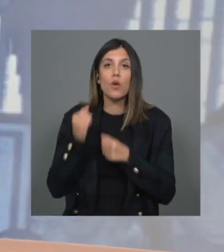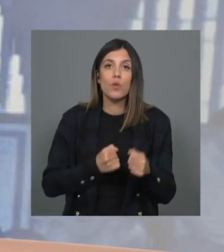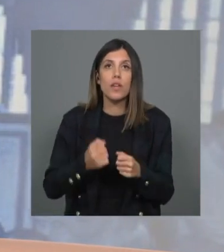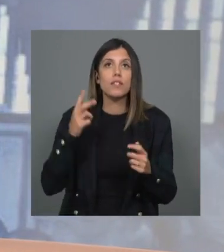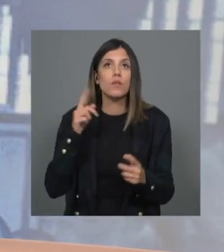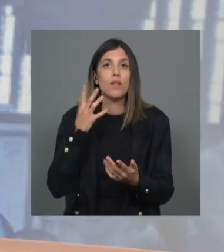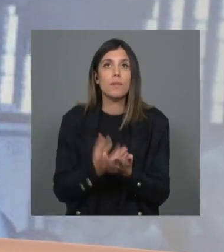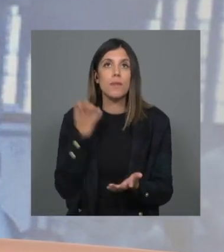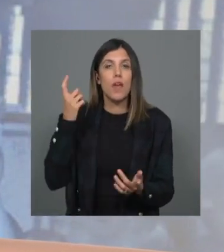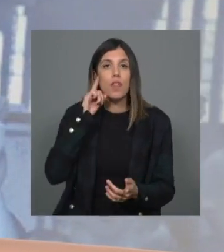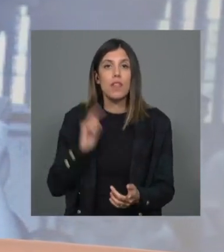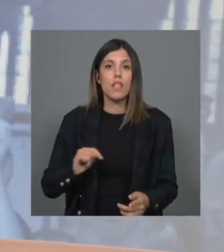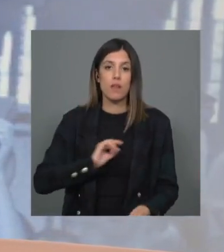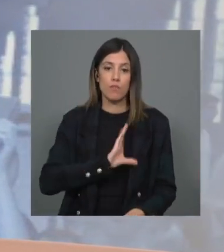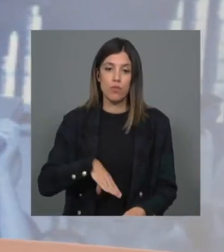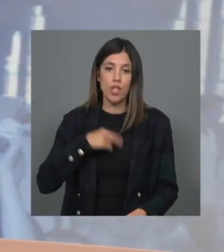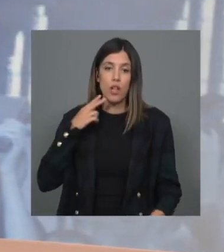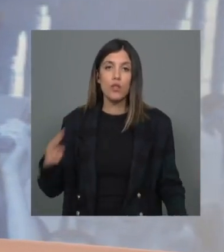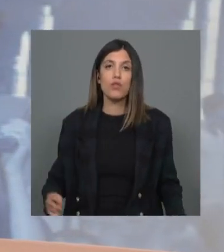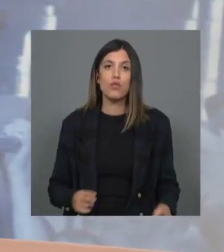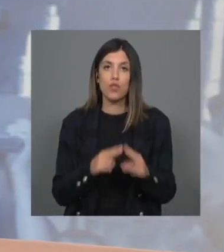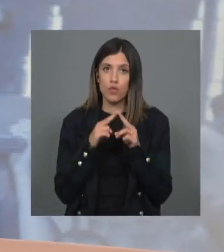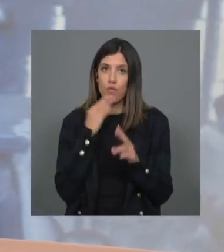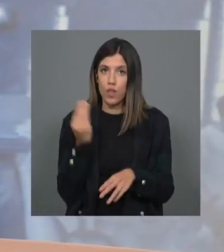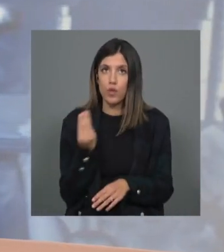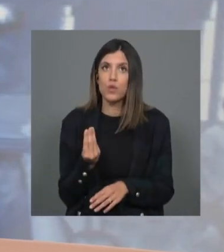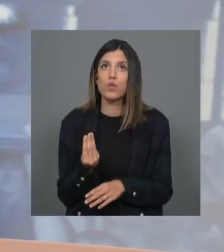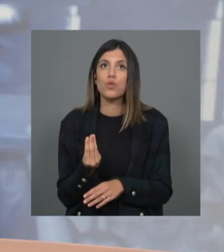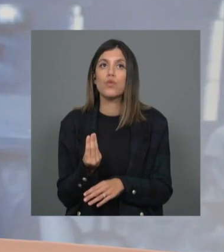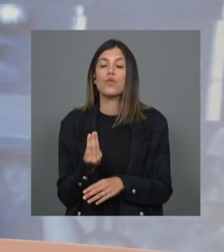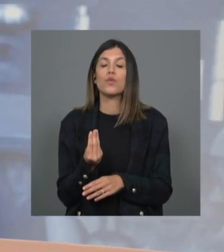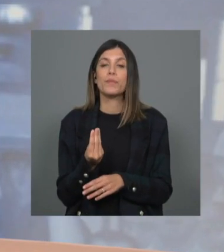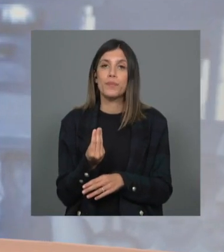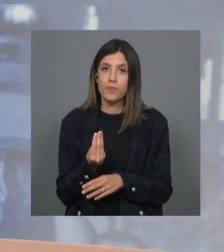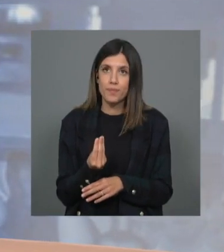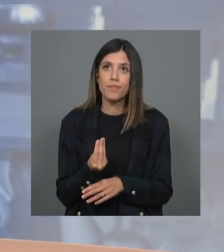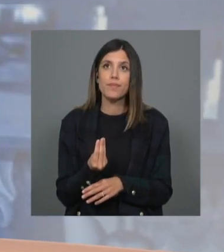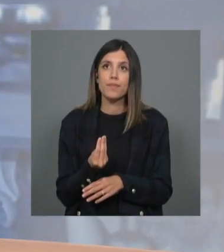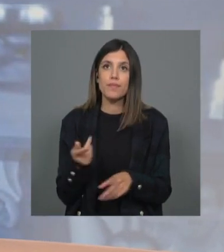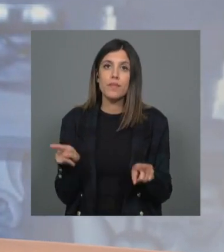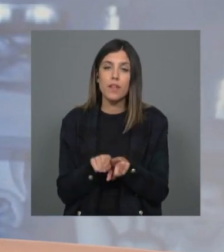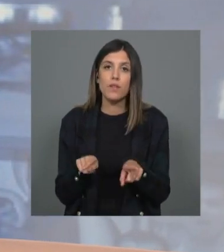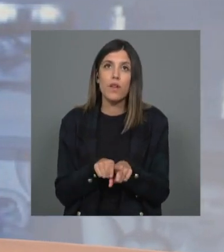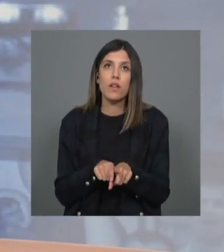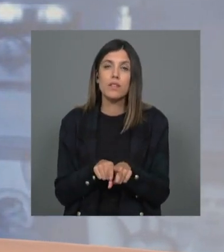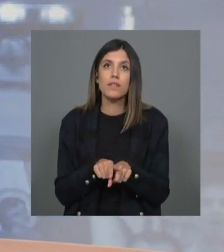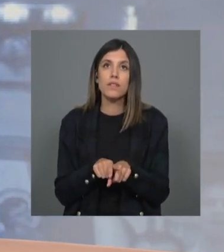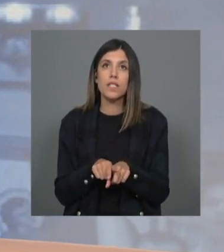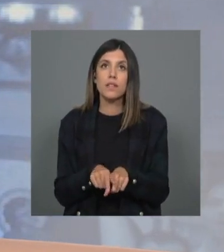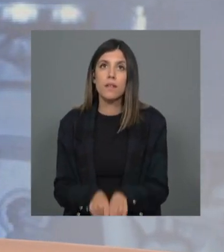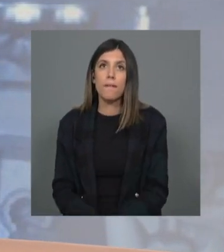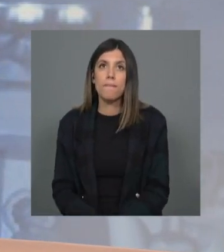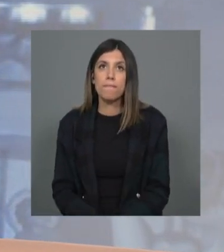da Juventude, mas na sua dimensão de jornada diocesana de jovens, acaba por ser também